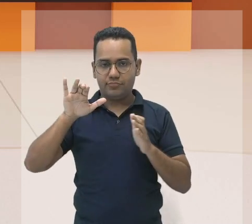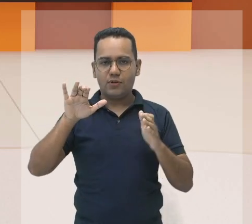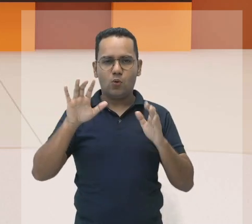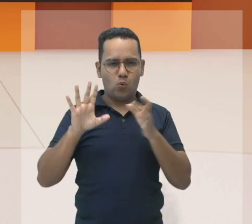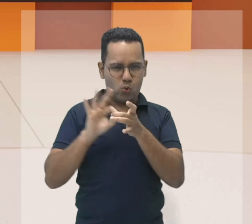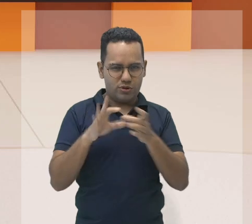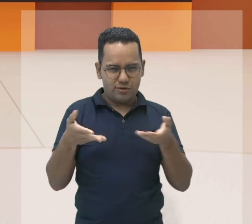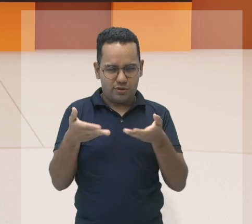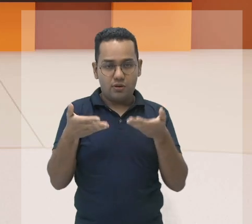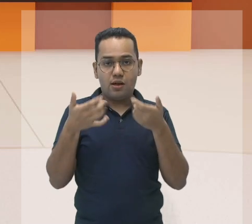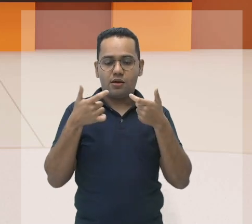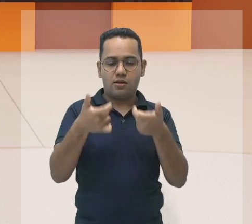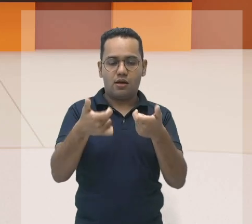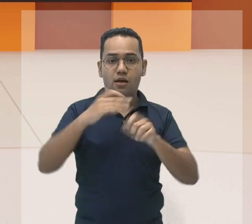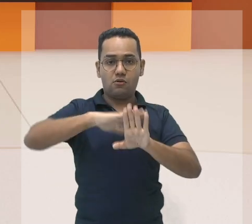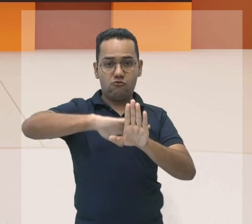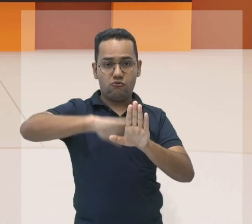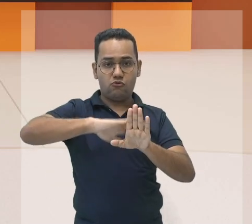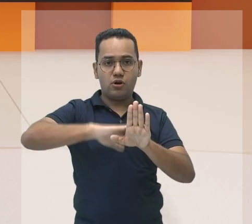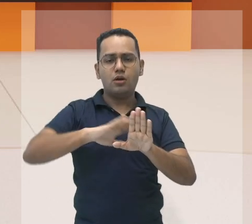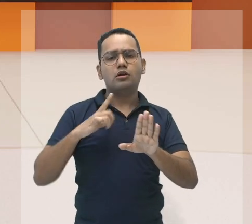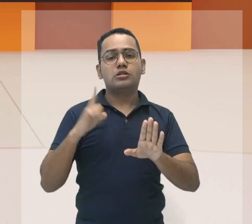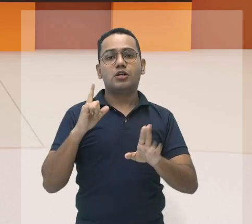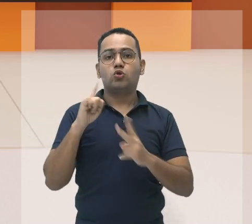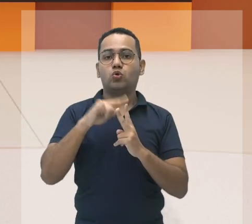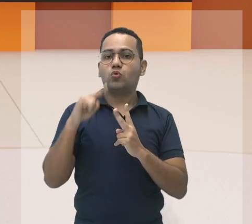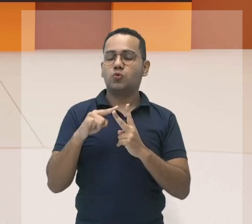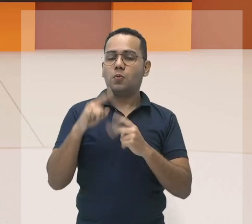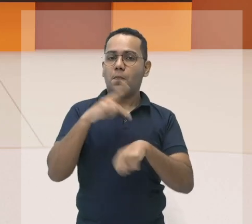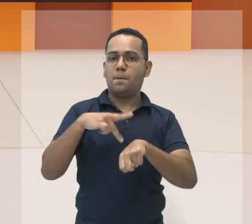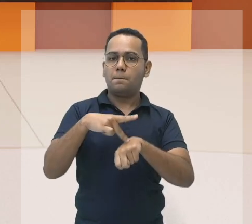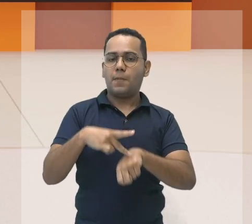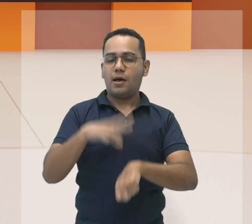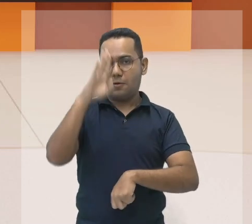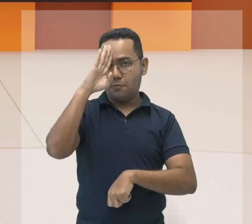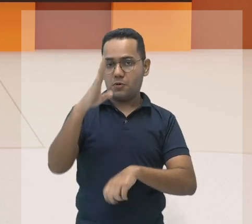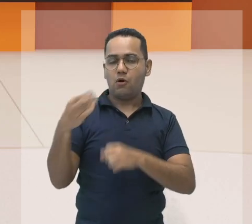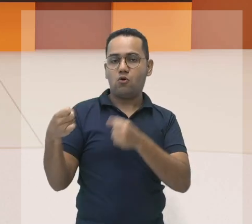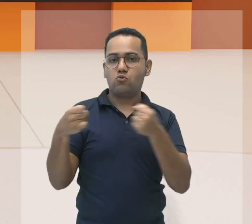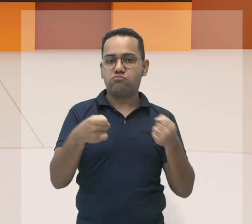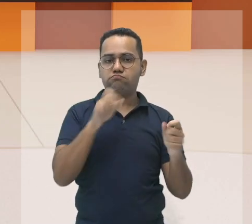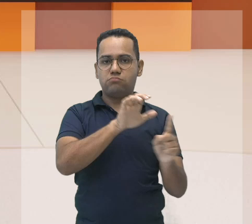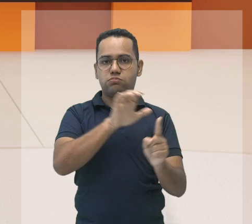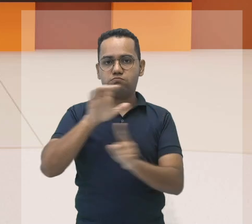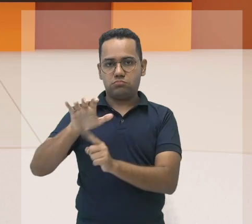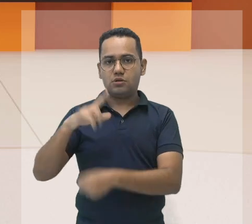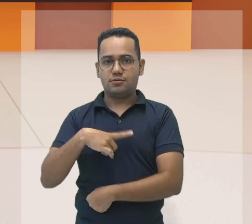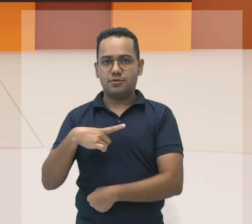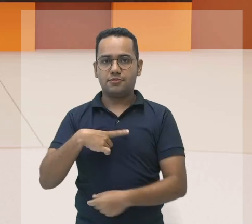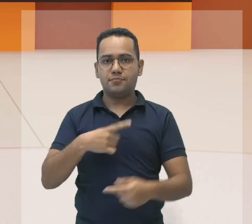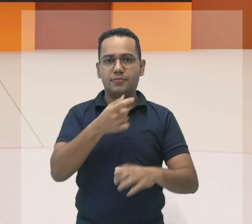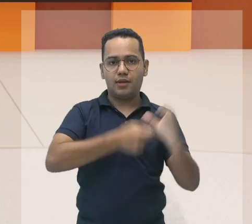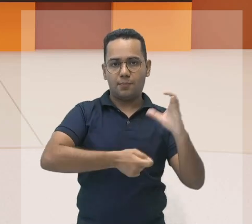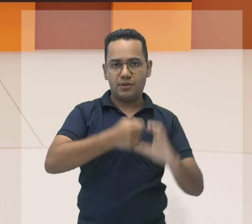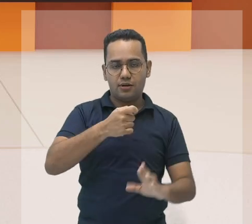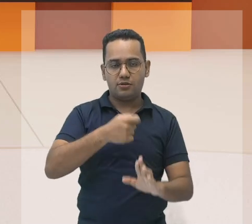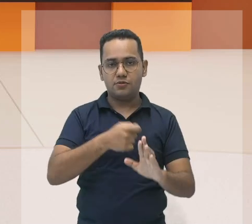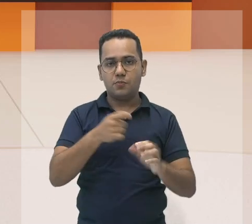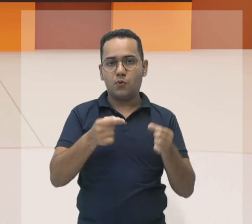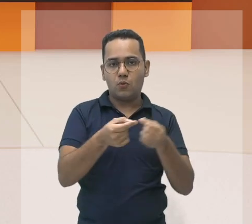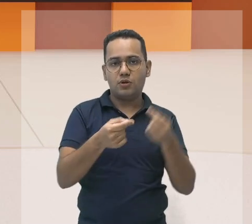duas superpotências que disputavam a hegemonia, o controle do espaço mundial. Essas